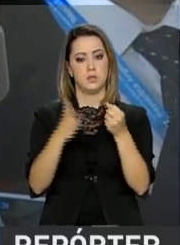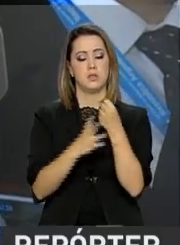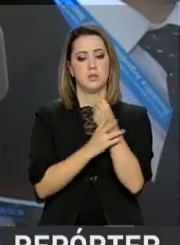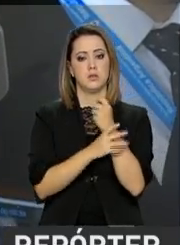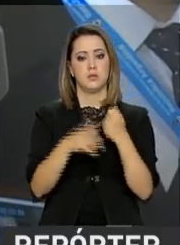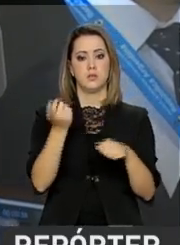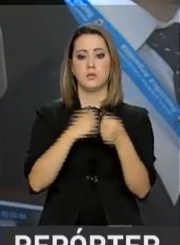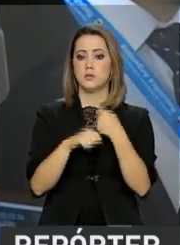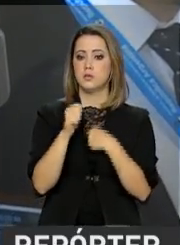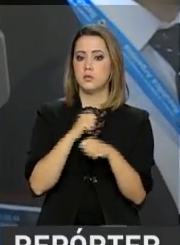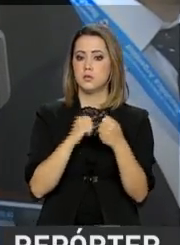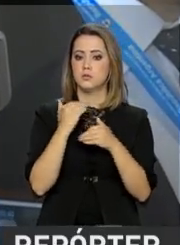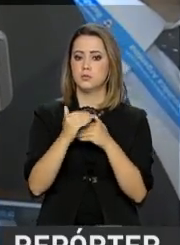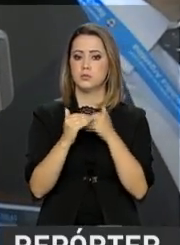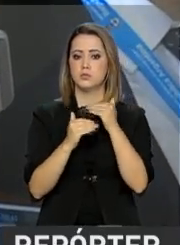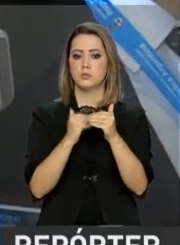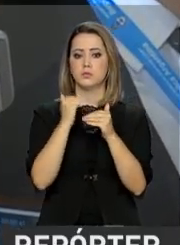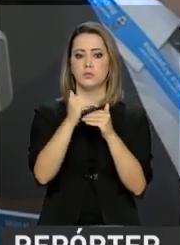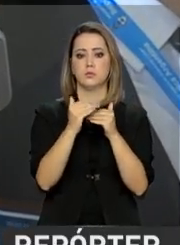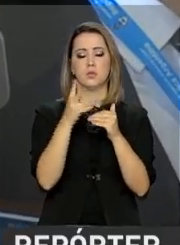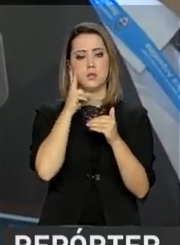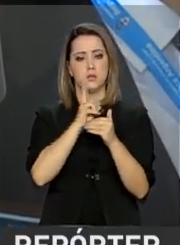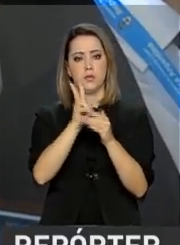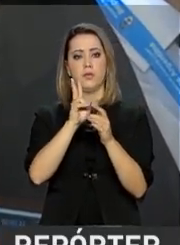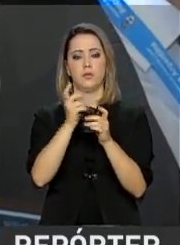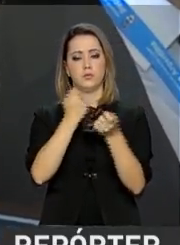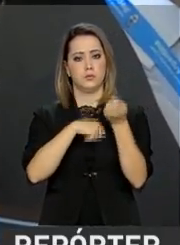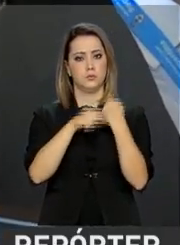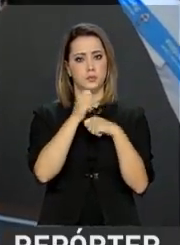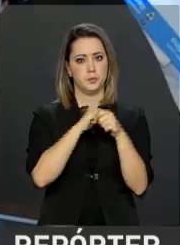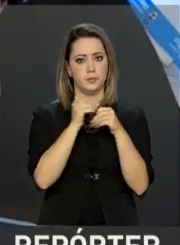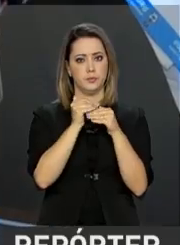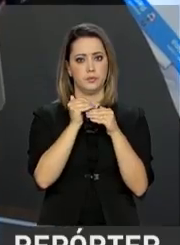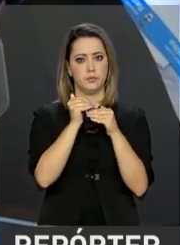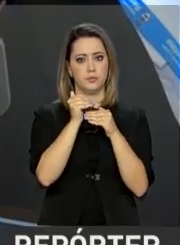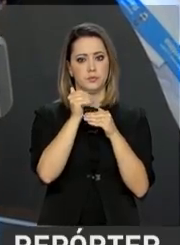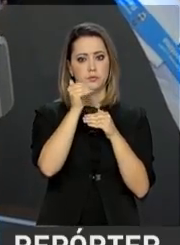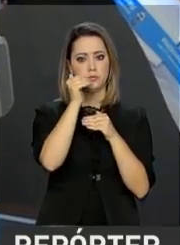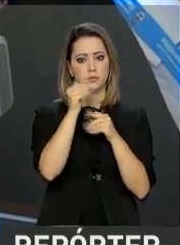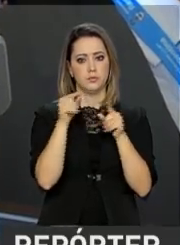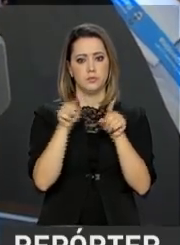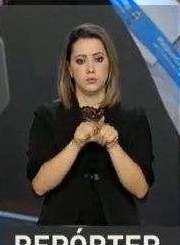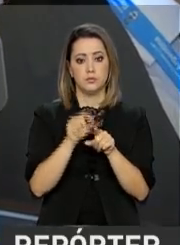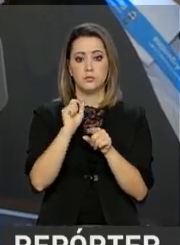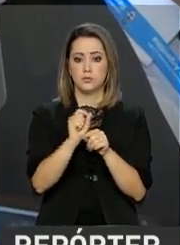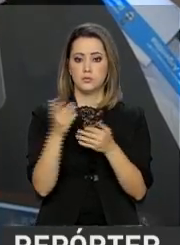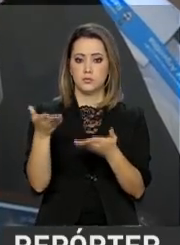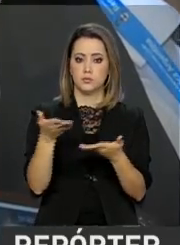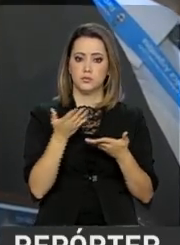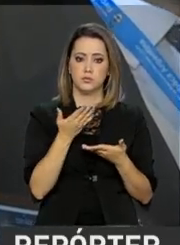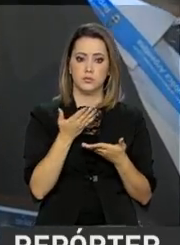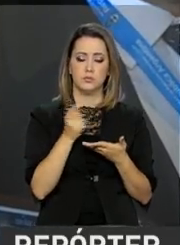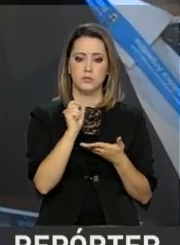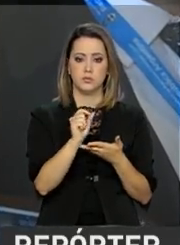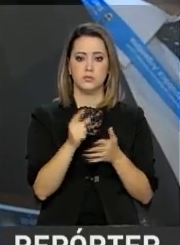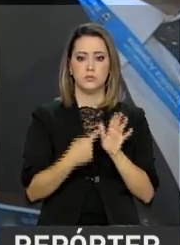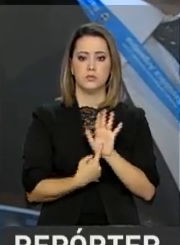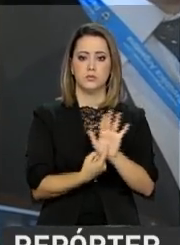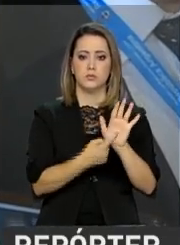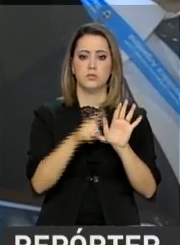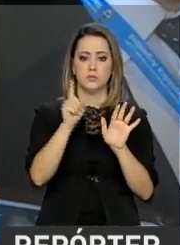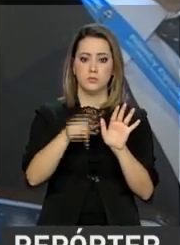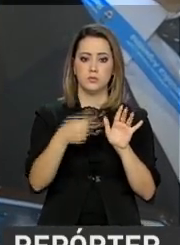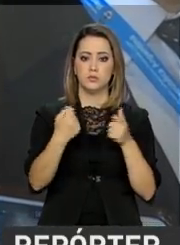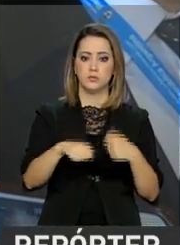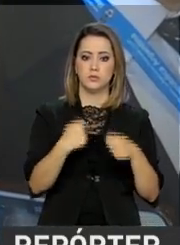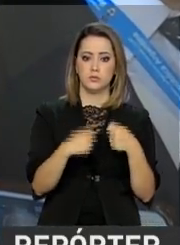crescimento econômico e pouco a pouco vem vindo. Vocês estão percebendo que aos poucos o crescimento vem vem se revelando. Então era